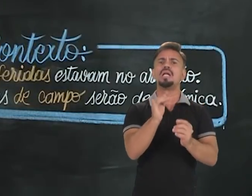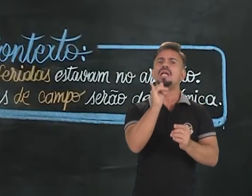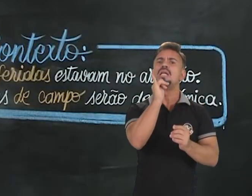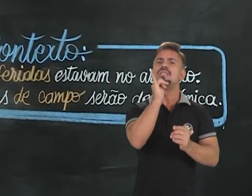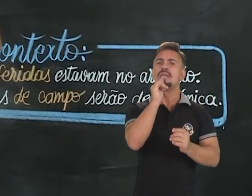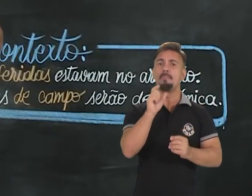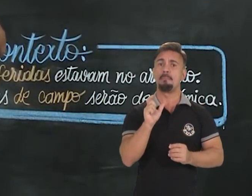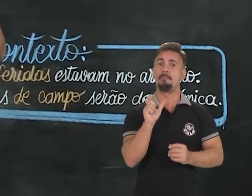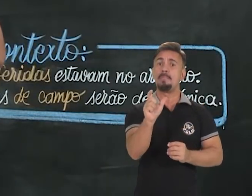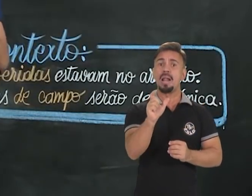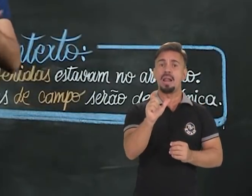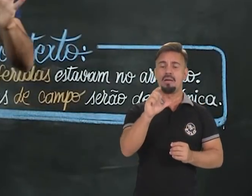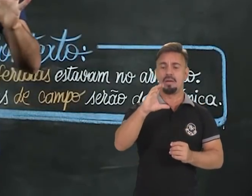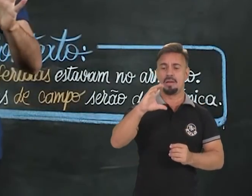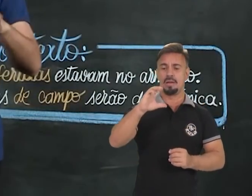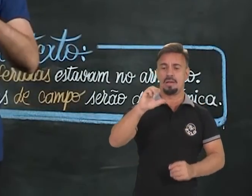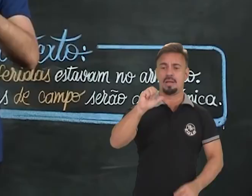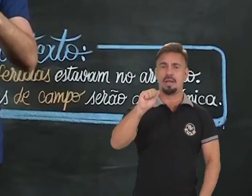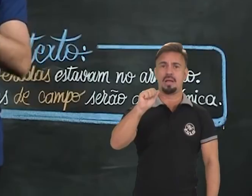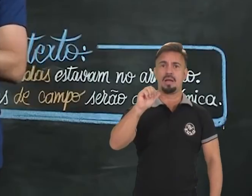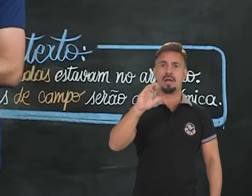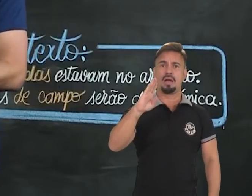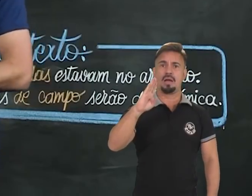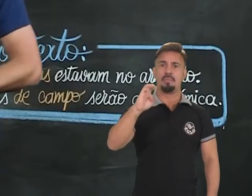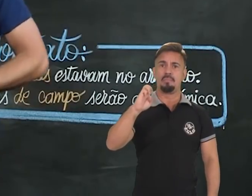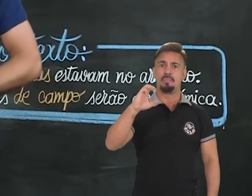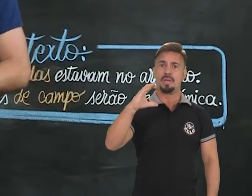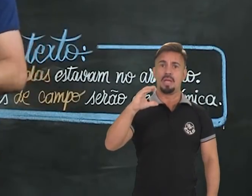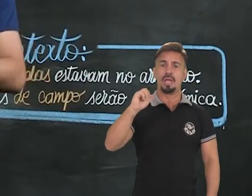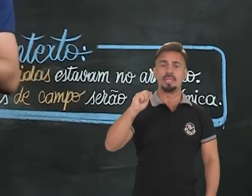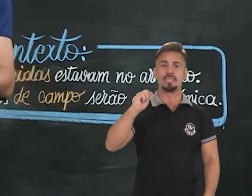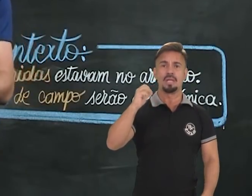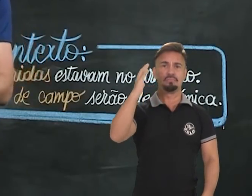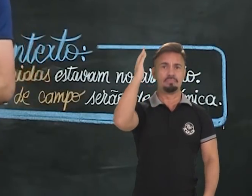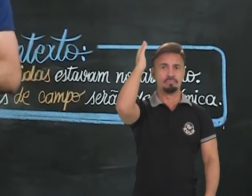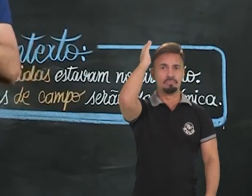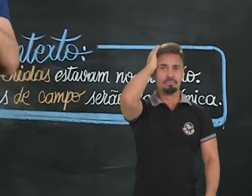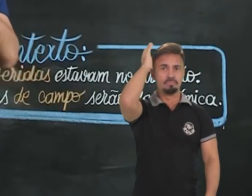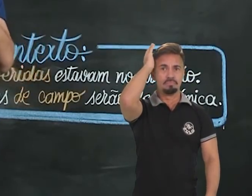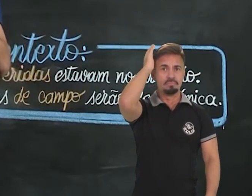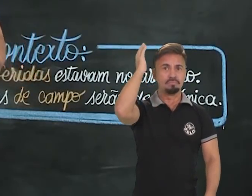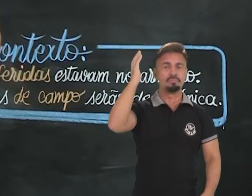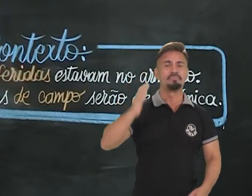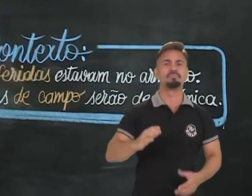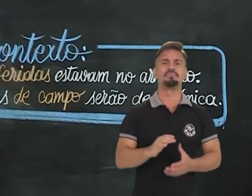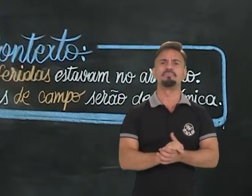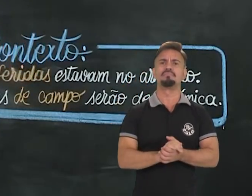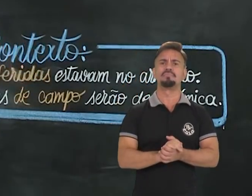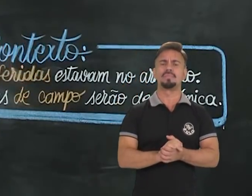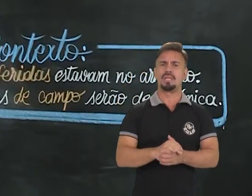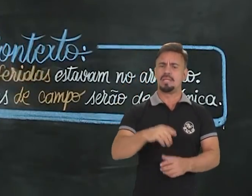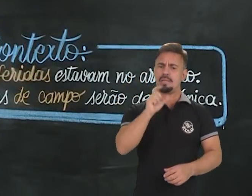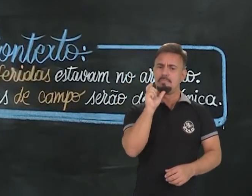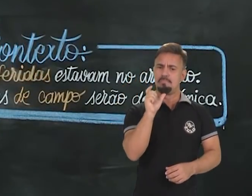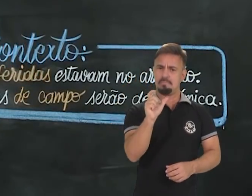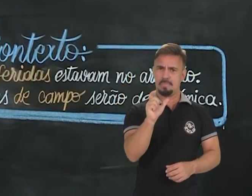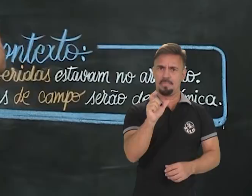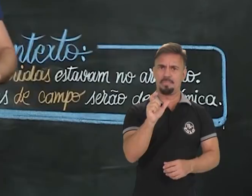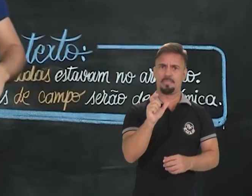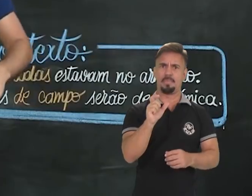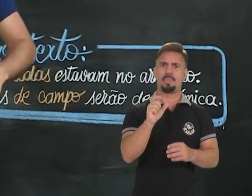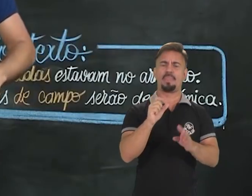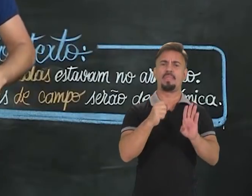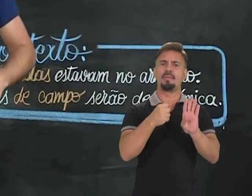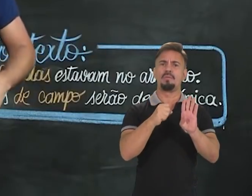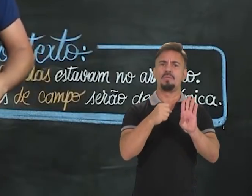A palavra cabeça é um substantivo que dá nome a um órgão do nosso corpo, a cabeça. Essa palavra, esse